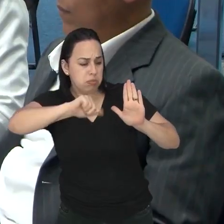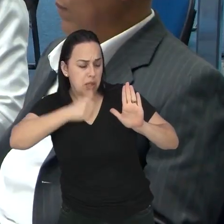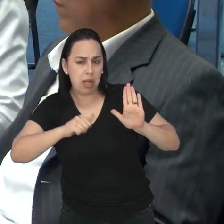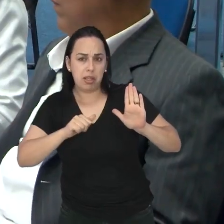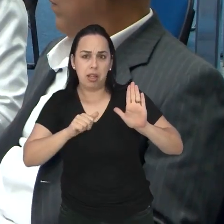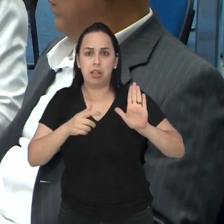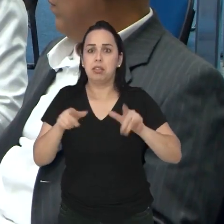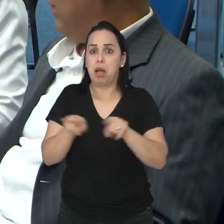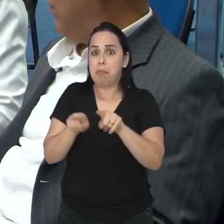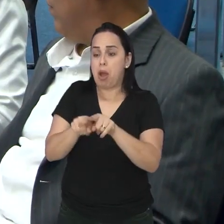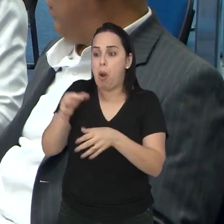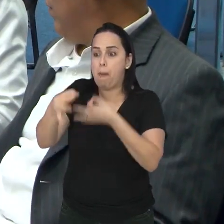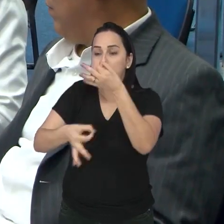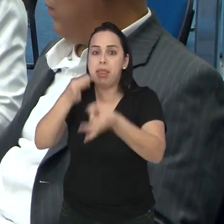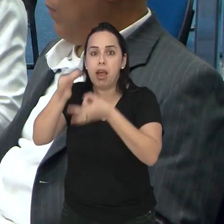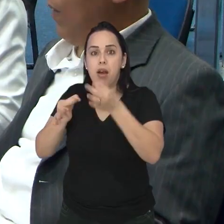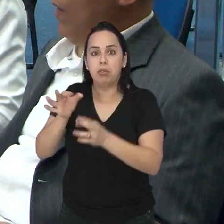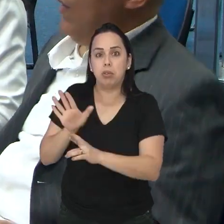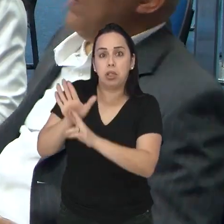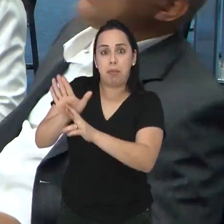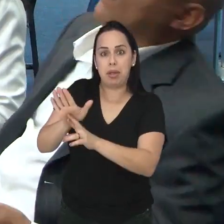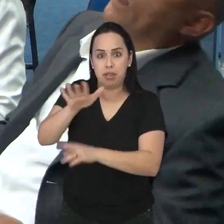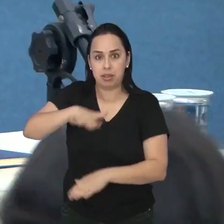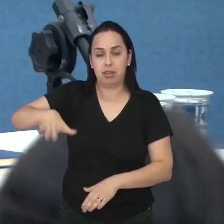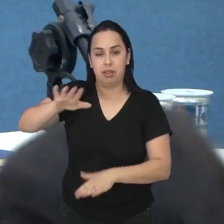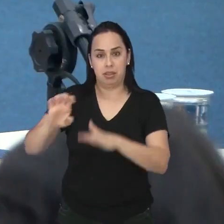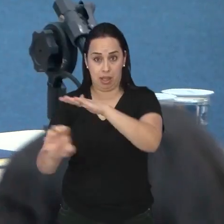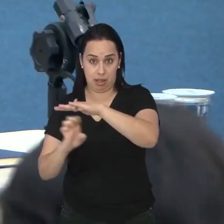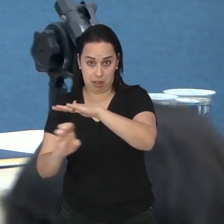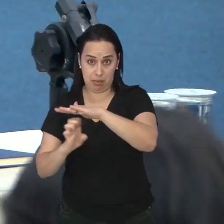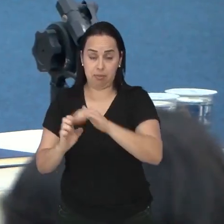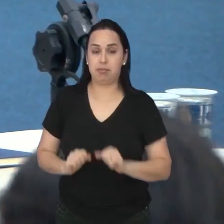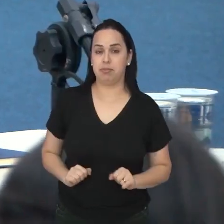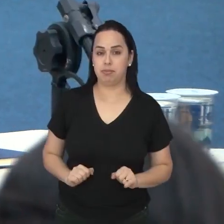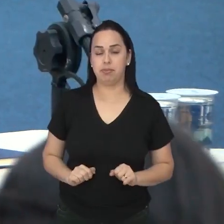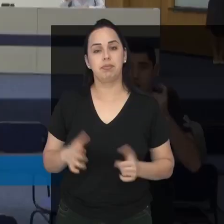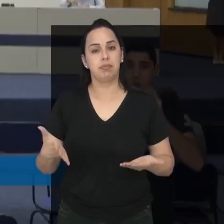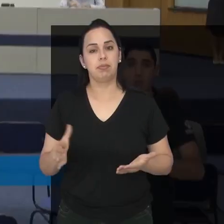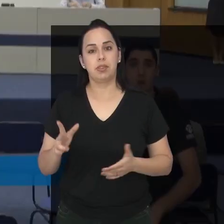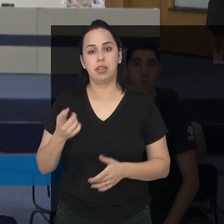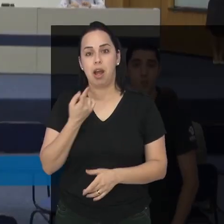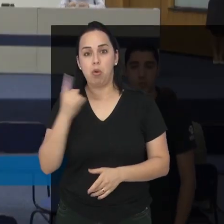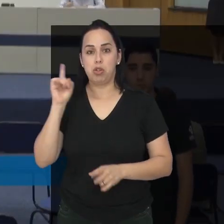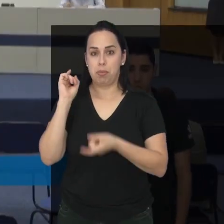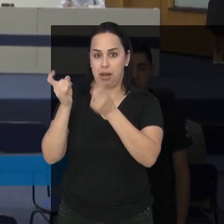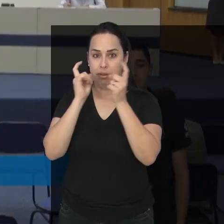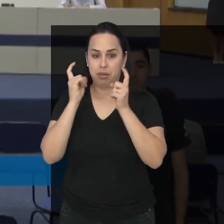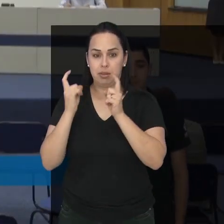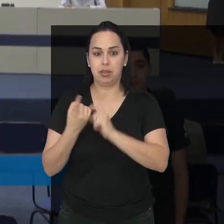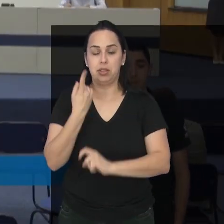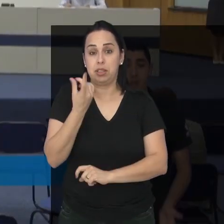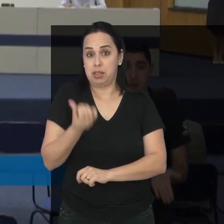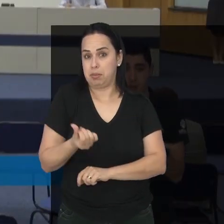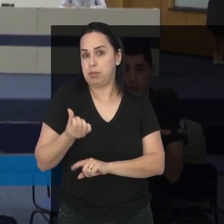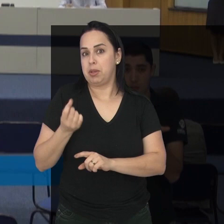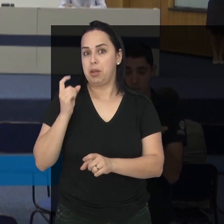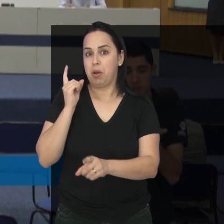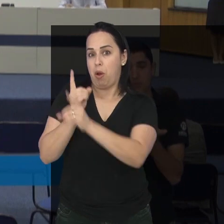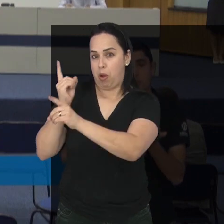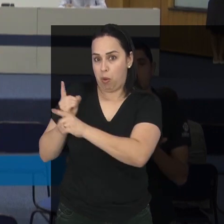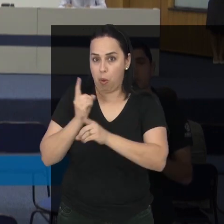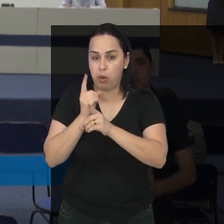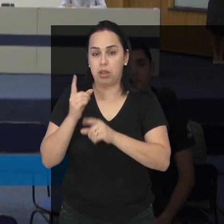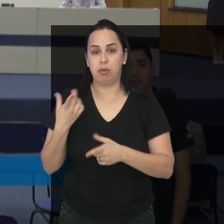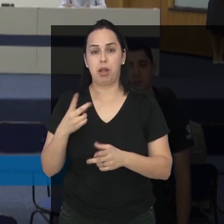ouviram representantes da concessionária, do poder público e de órgãos reguladores. Nesta última reunião, o 11º